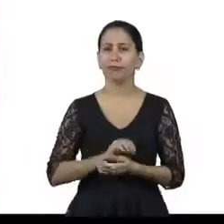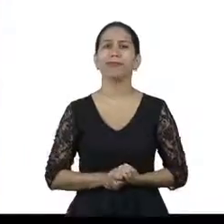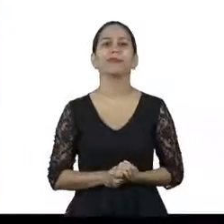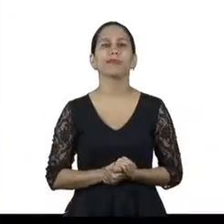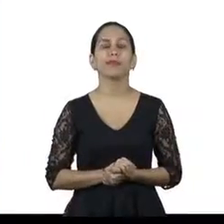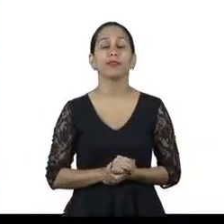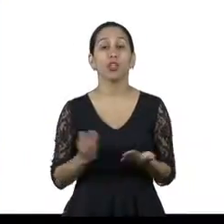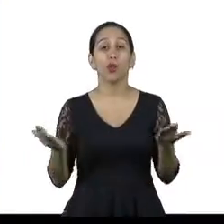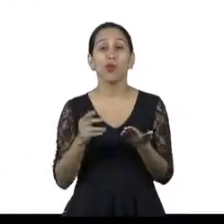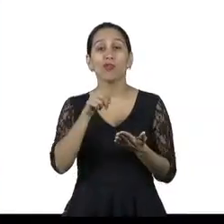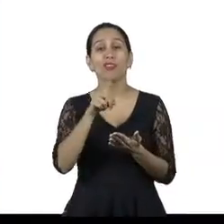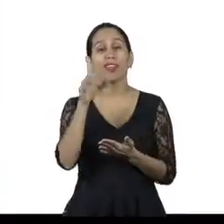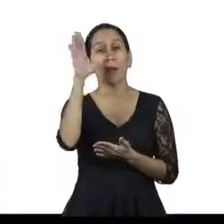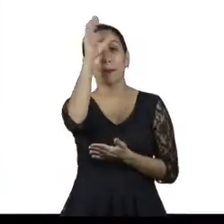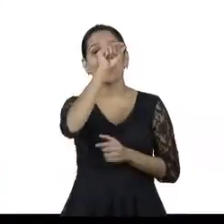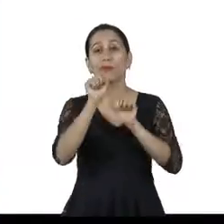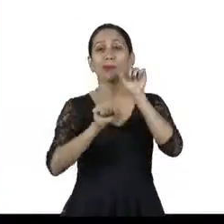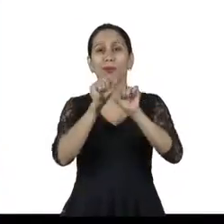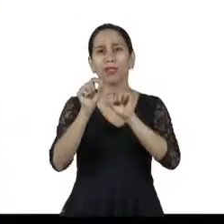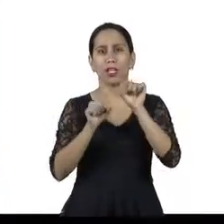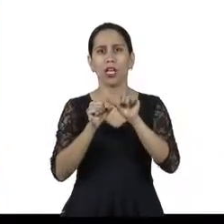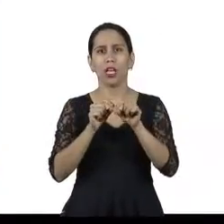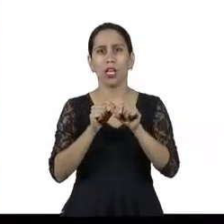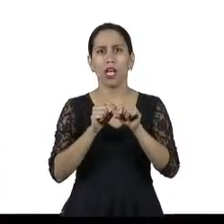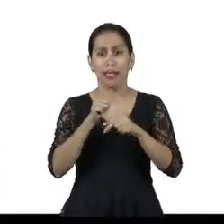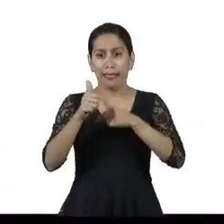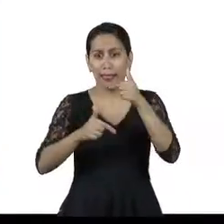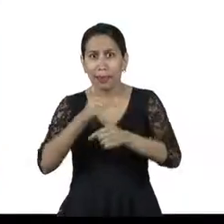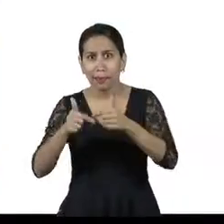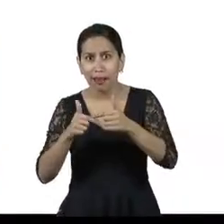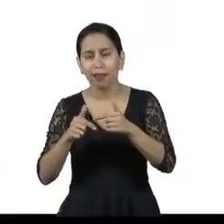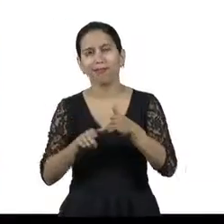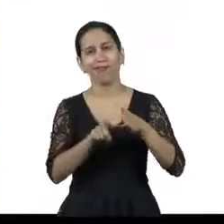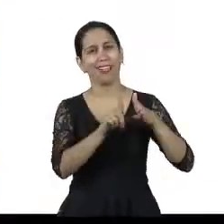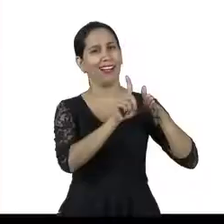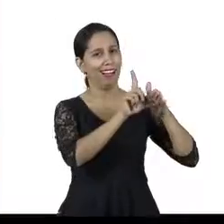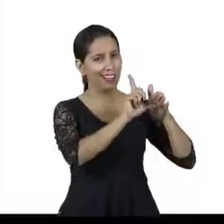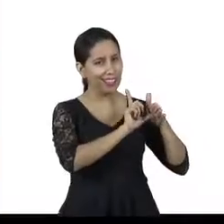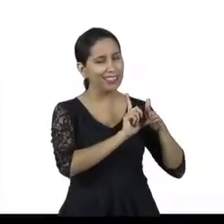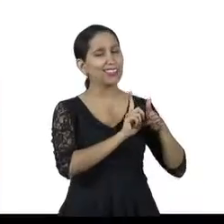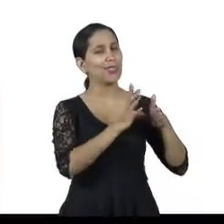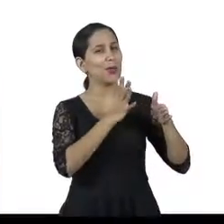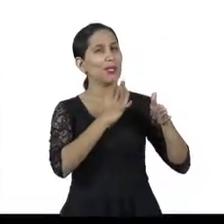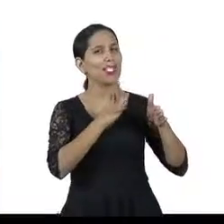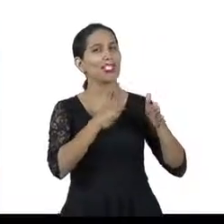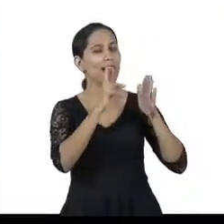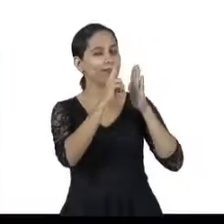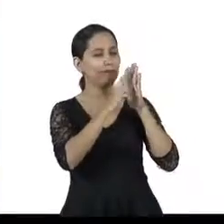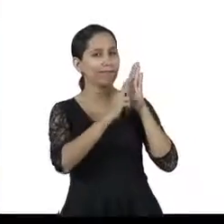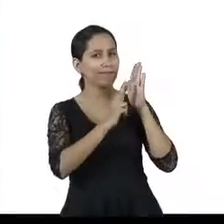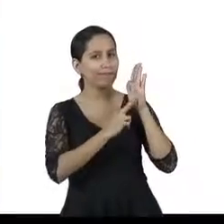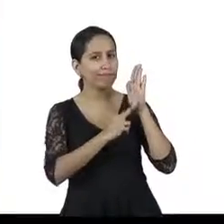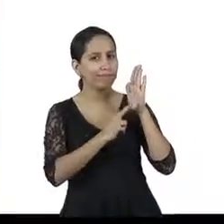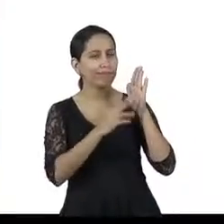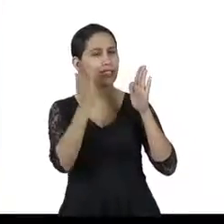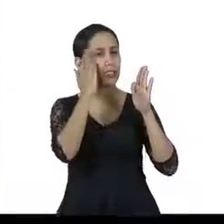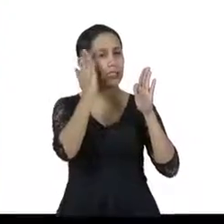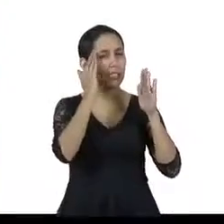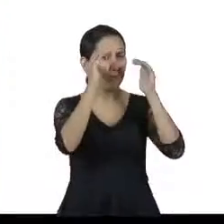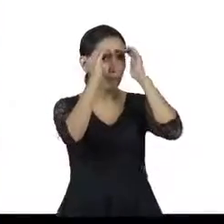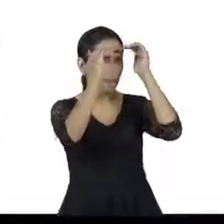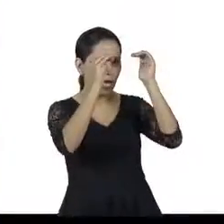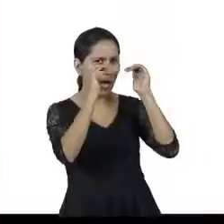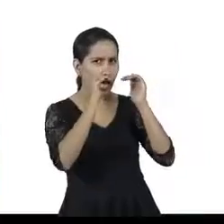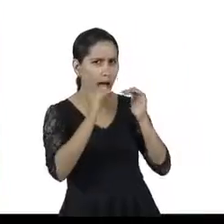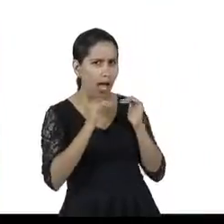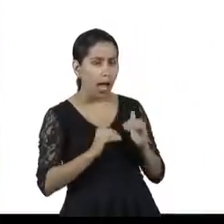aprendeu. Antes de começar o trabalho, é importante conhecer e seguir todos os procedimentos de segurança da análise preliminar de